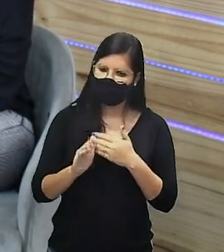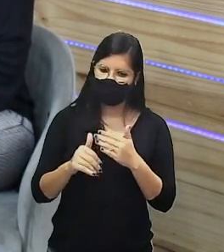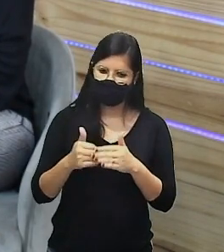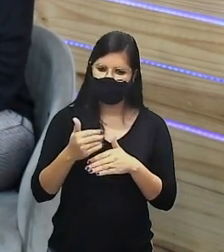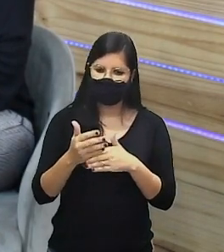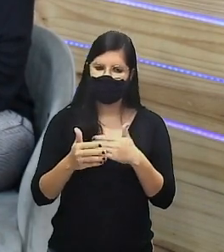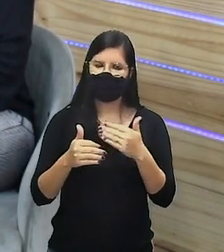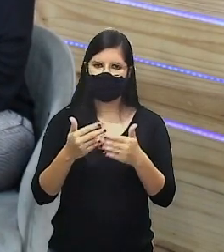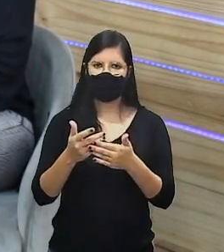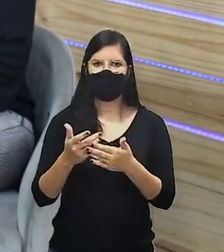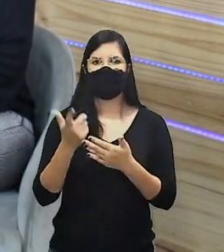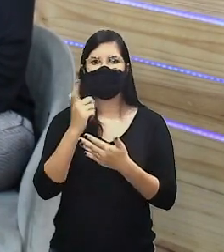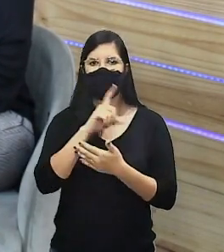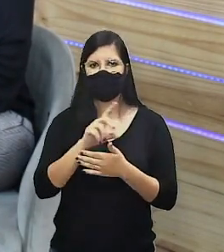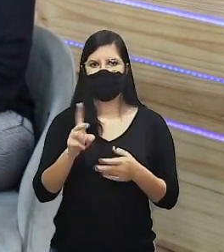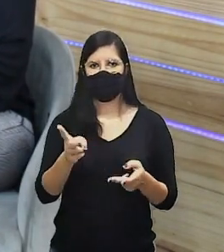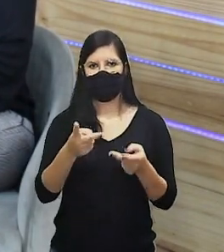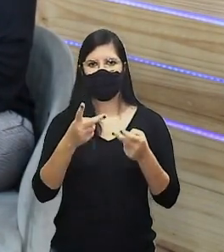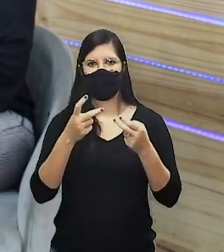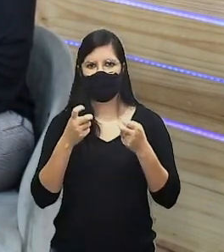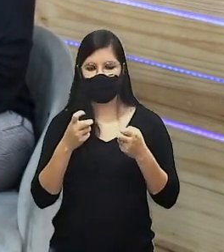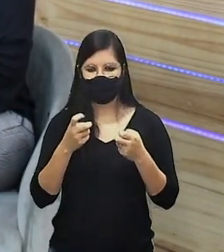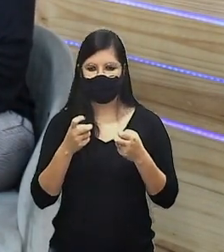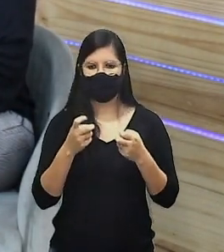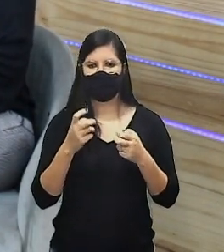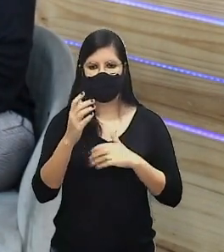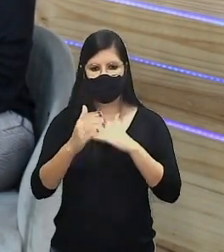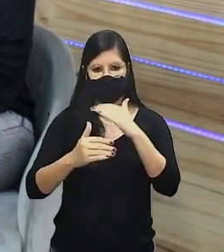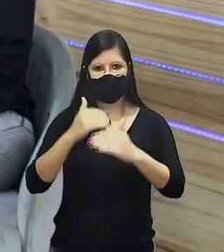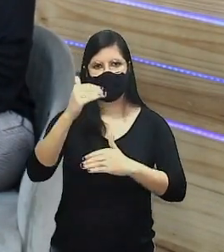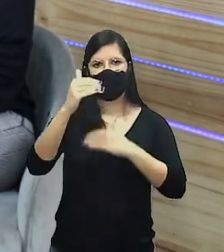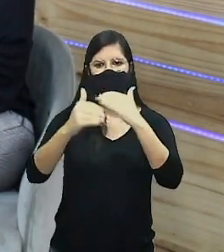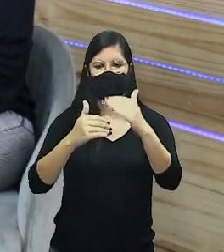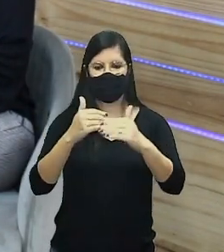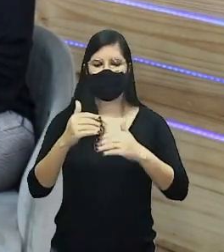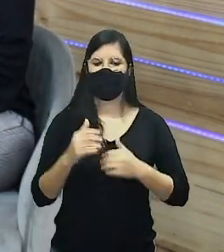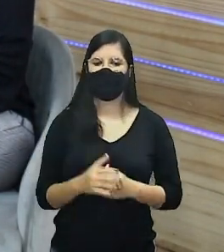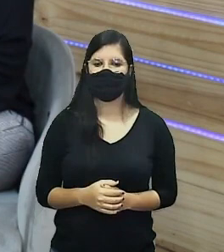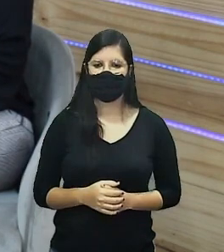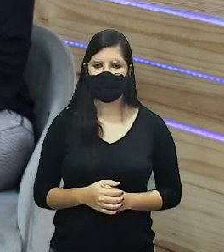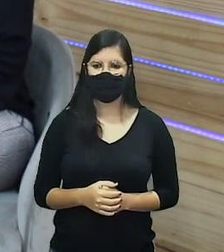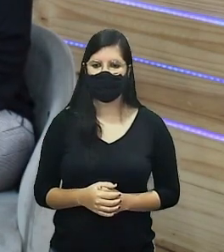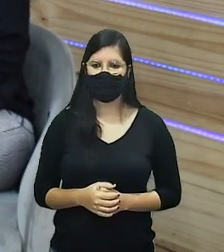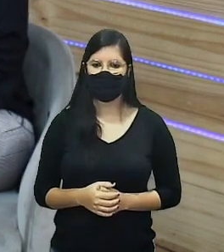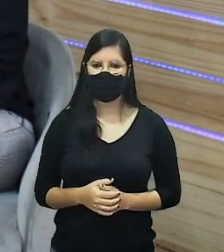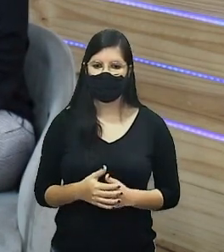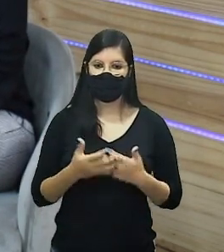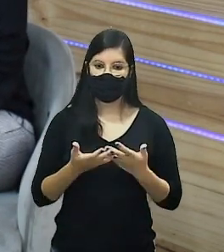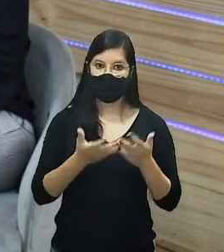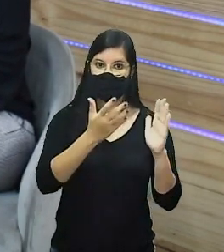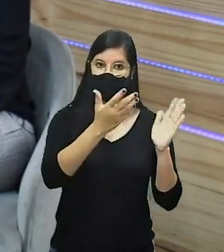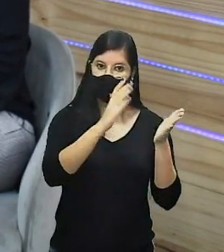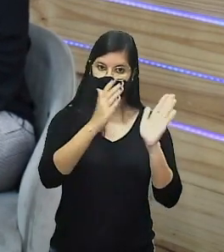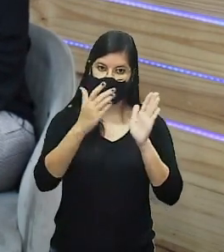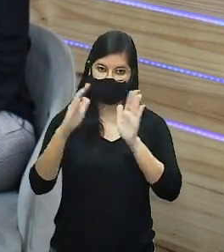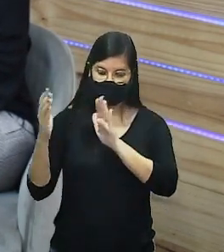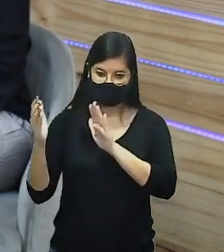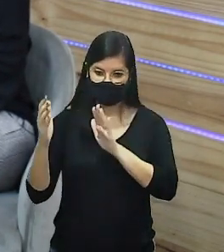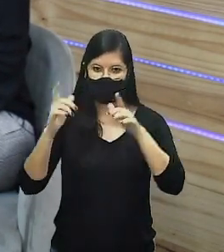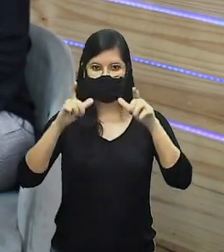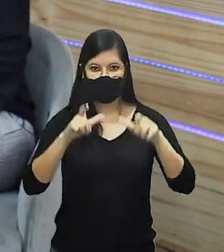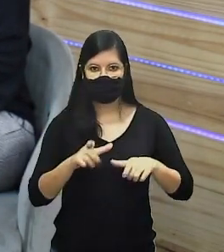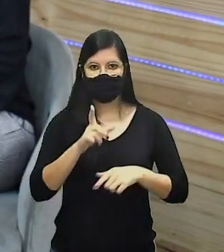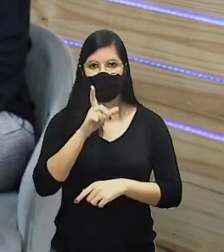muda gradualmente, a gente realmente percebe essa evolução nessa caminhada. Então a biblioteca ela não é mais o lugar